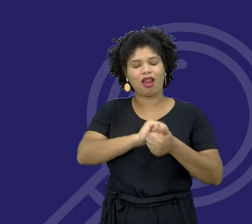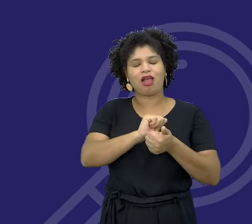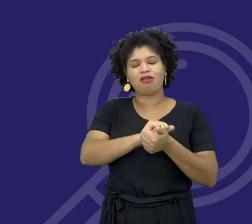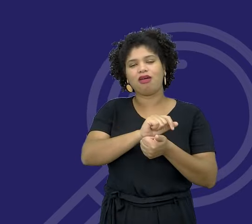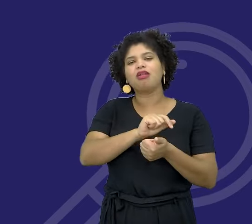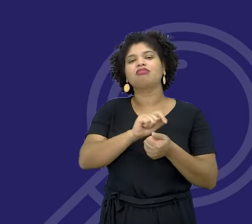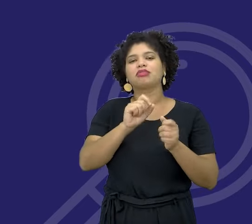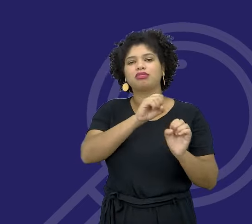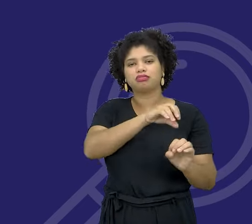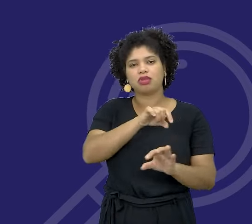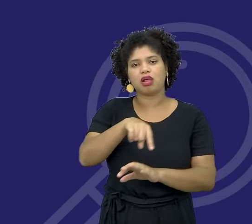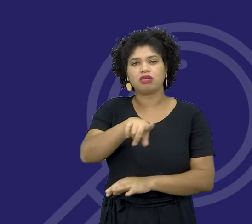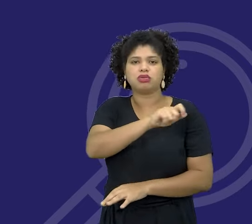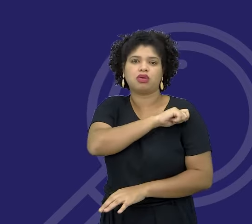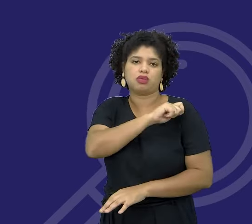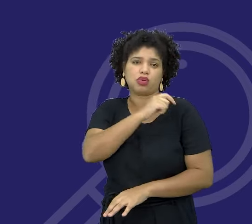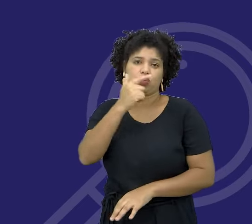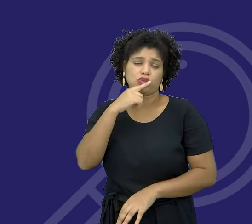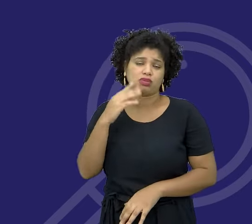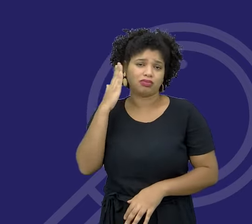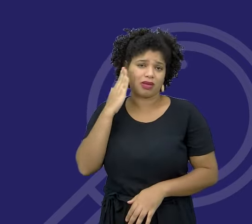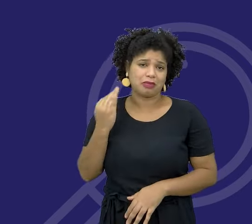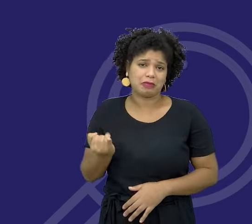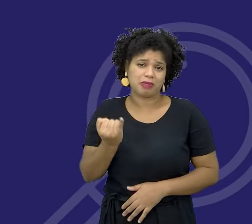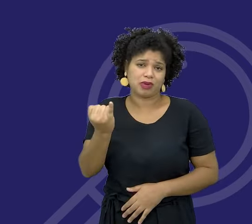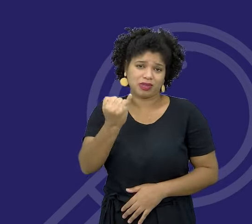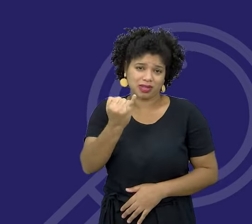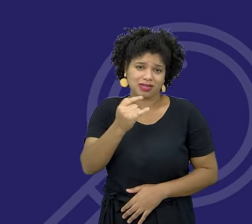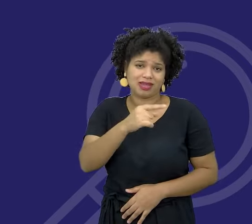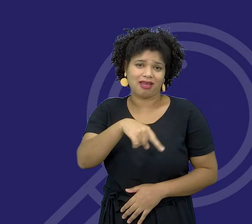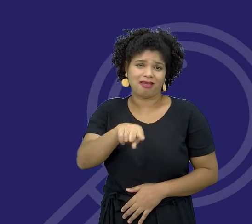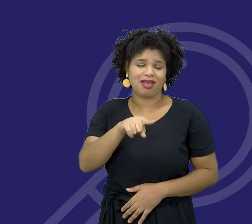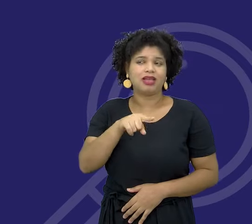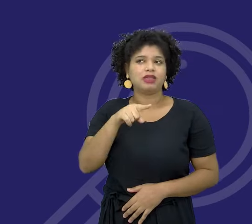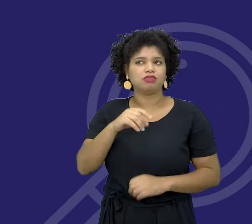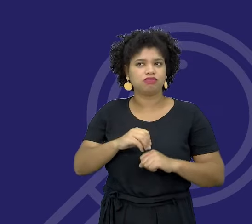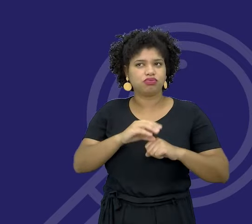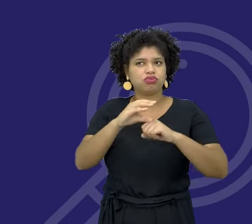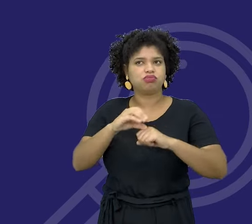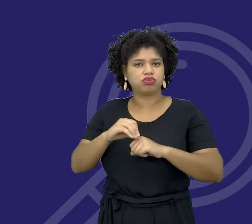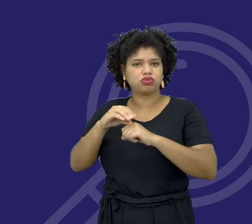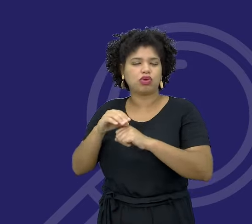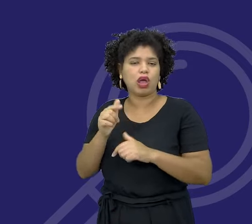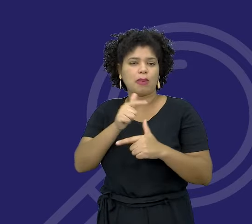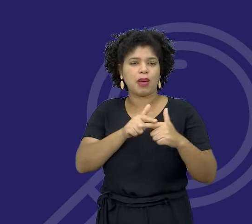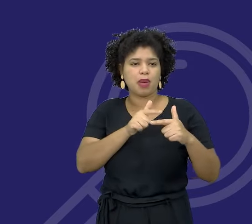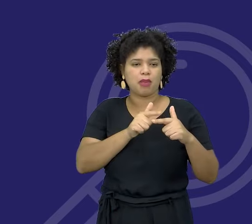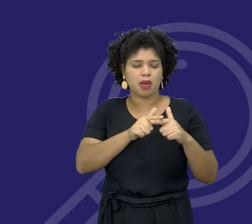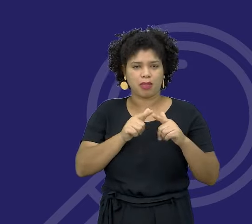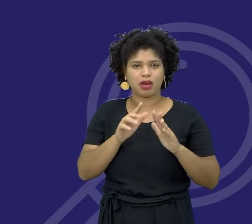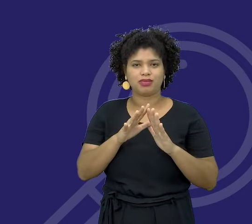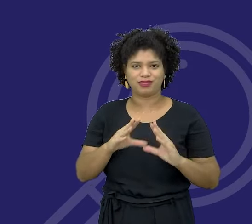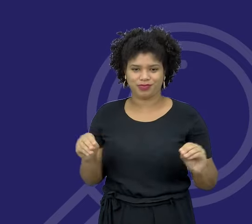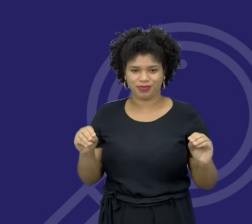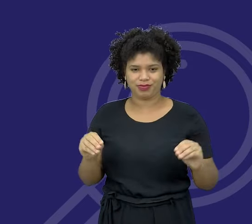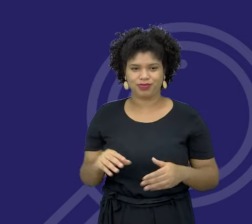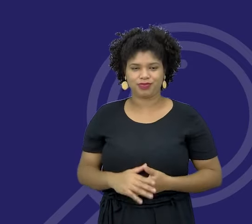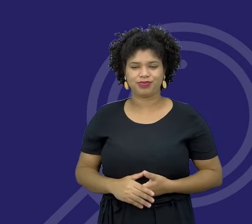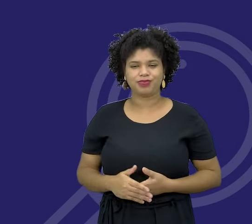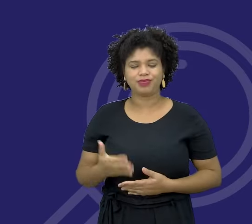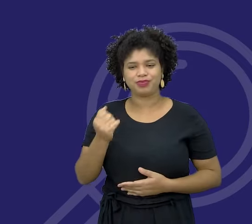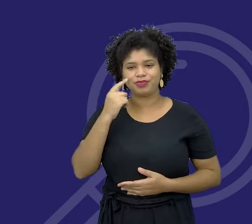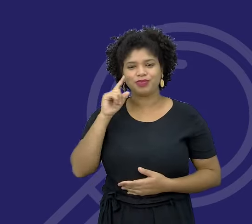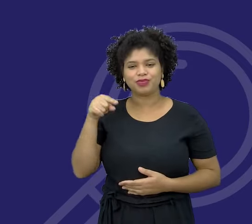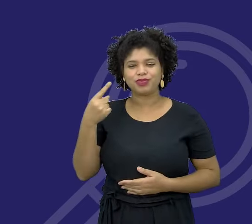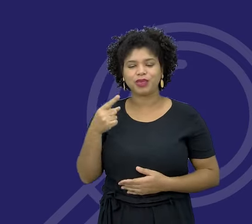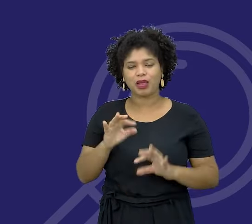compreender o quanto que é importante para a construção do conhecimento dele essa questão da resolução de problemas. Vamos lá, que eu